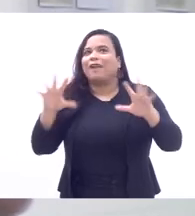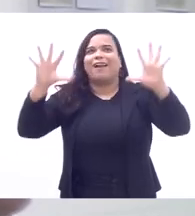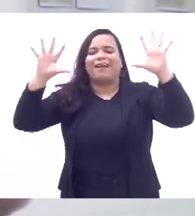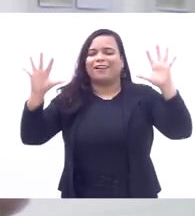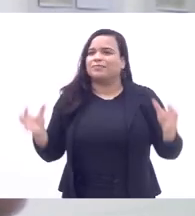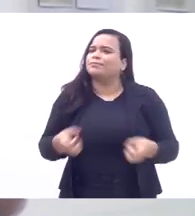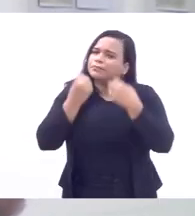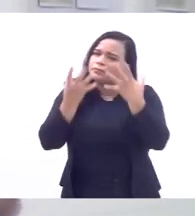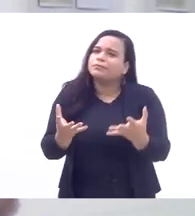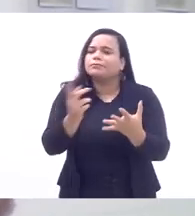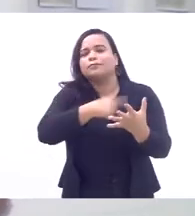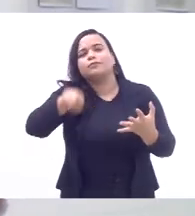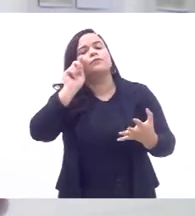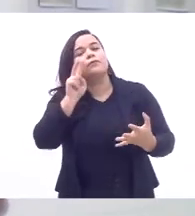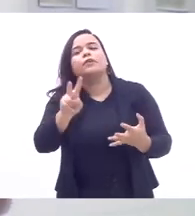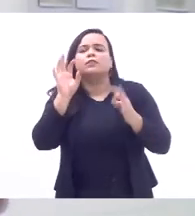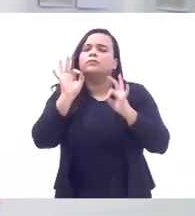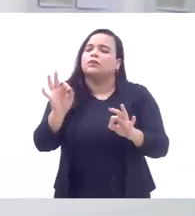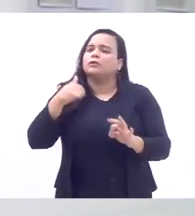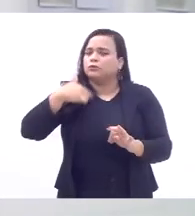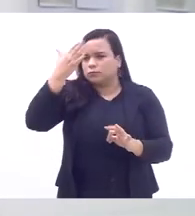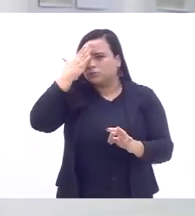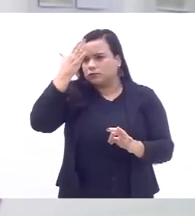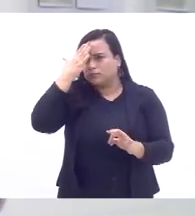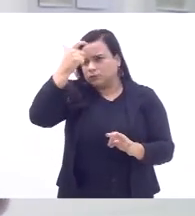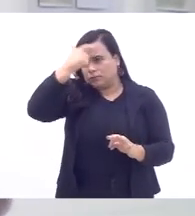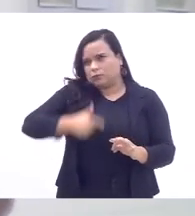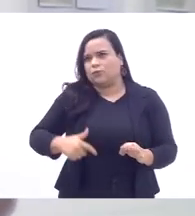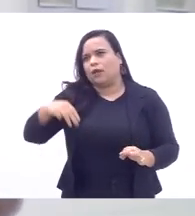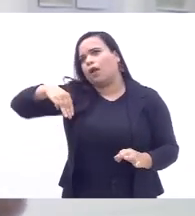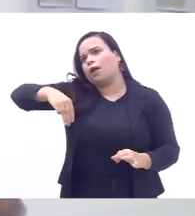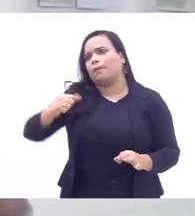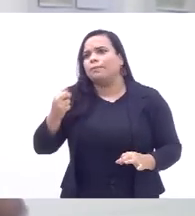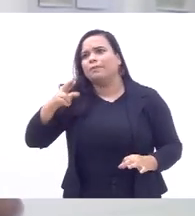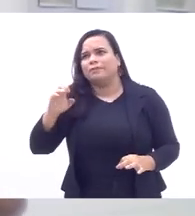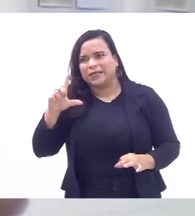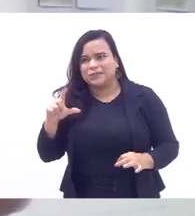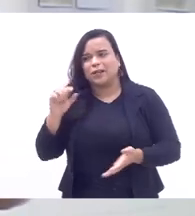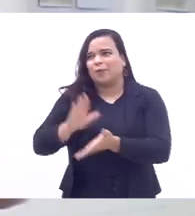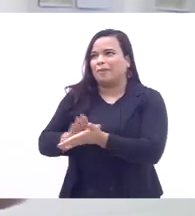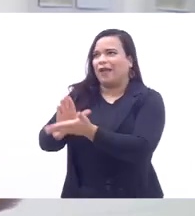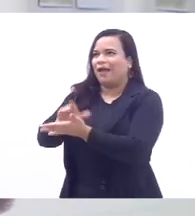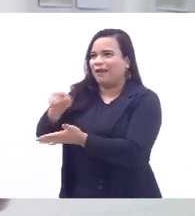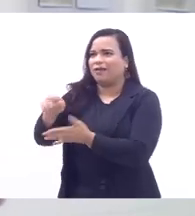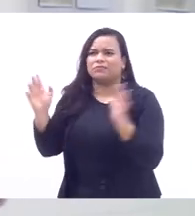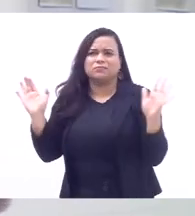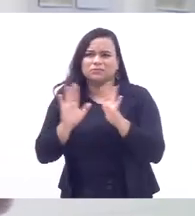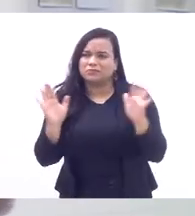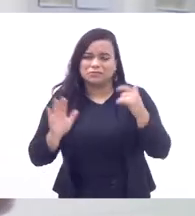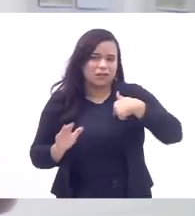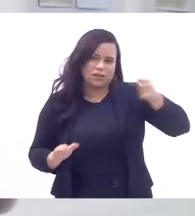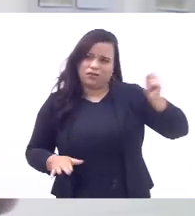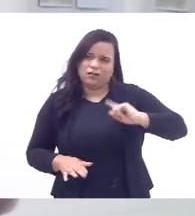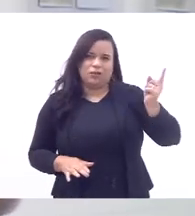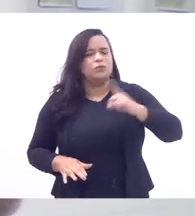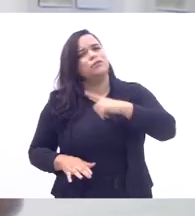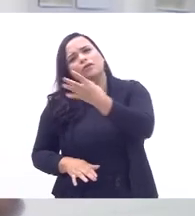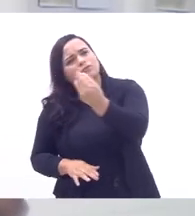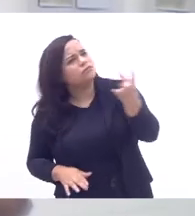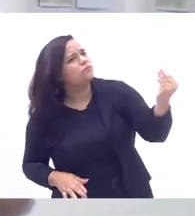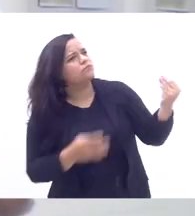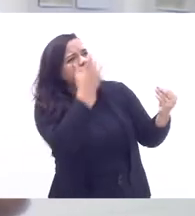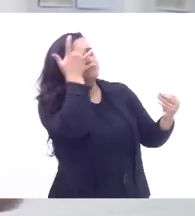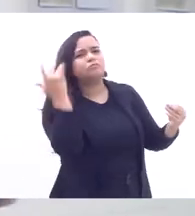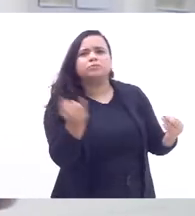eu tenho certeza que não sou eu. Ah, Marcelo, parabéns. Não sou eu. Eu tive aqui muitas pessoas que foram